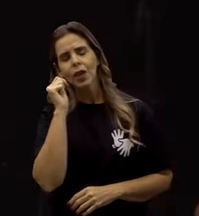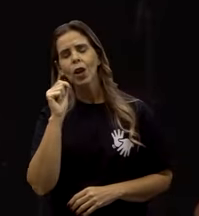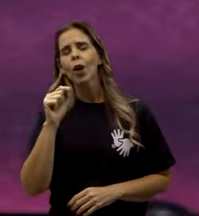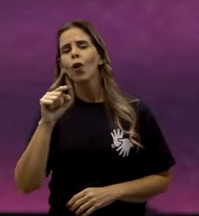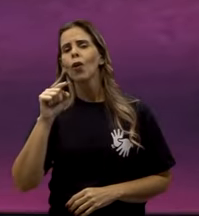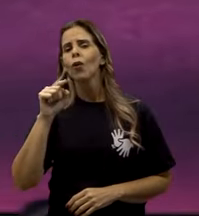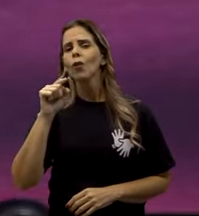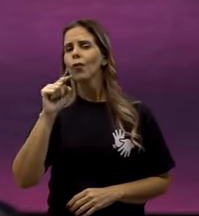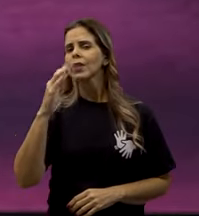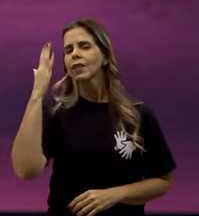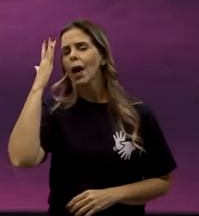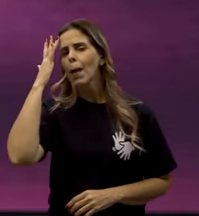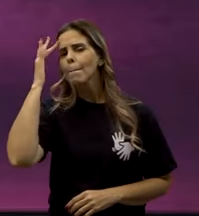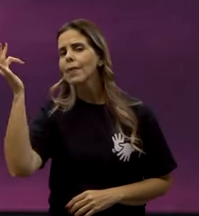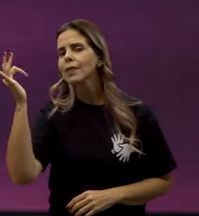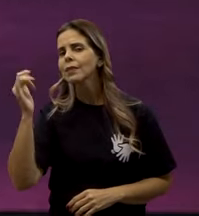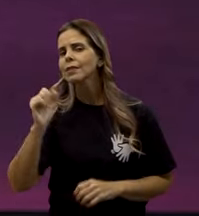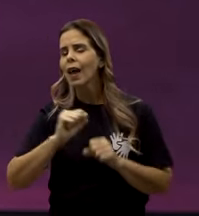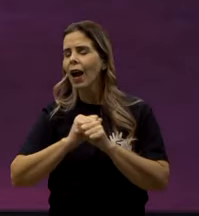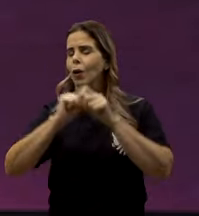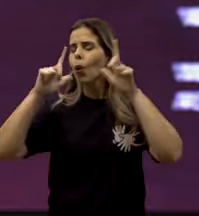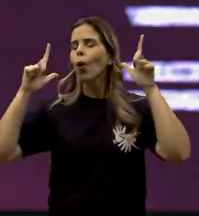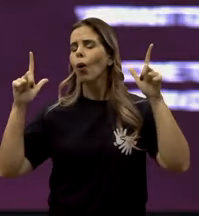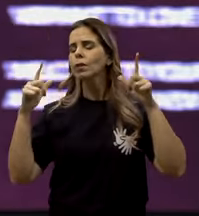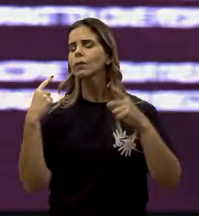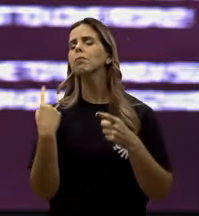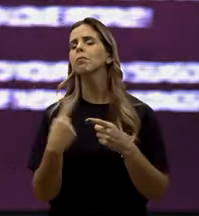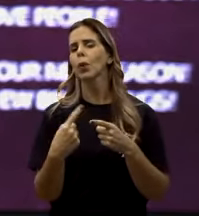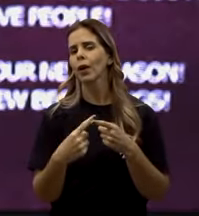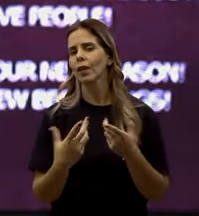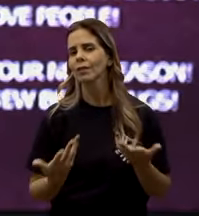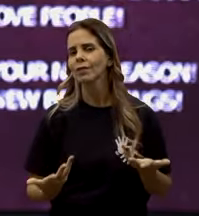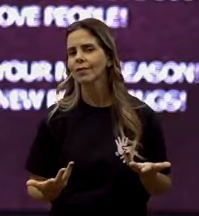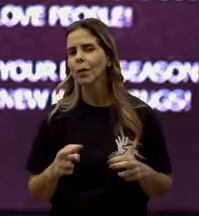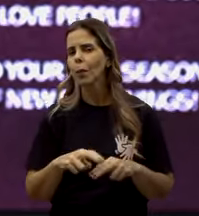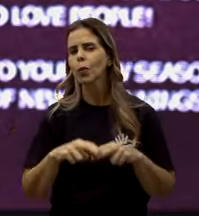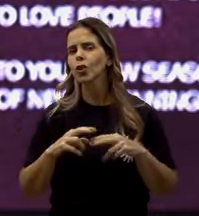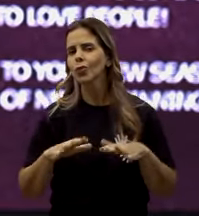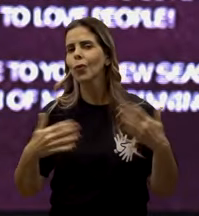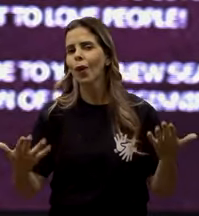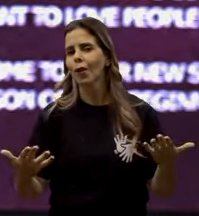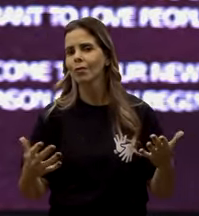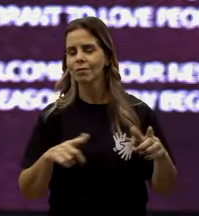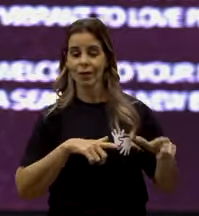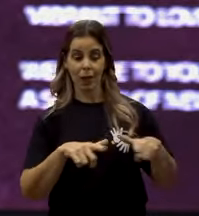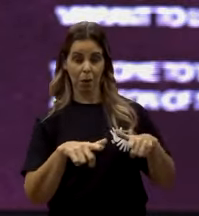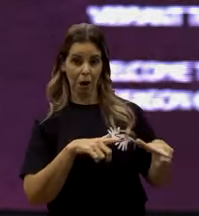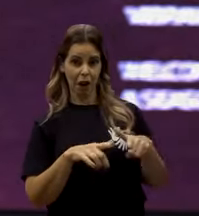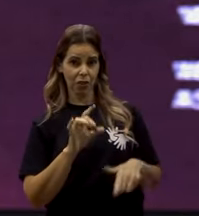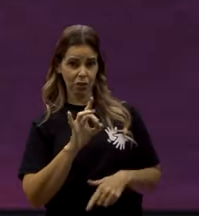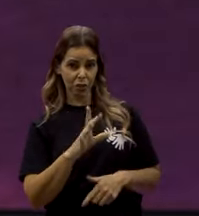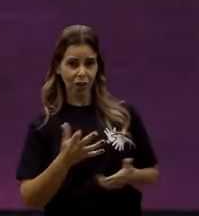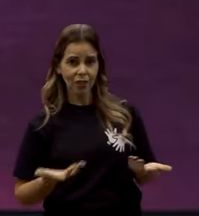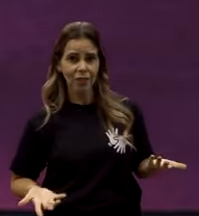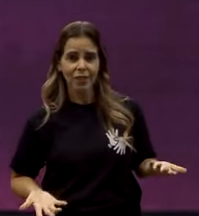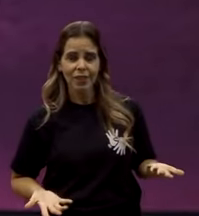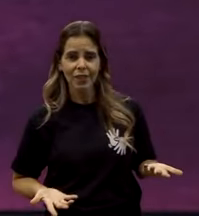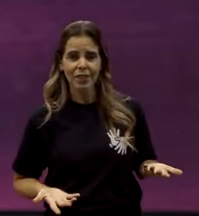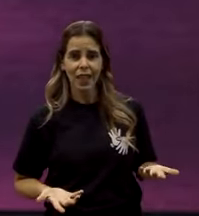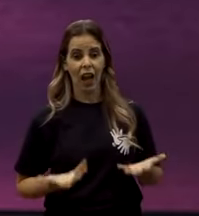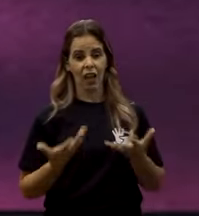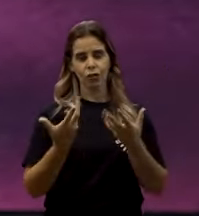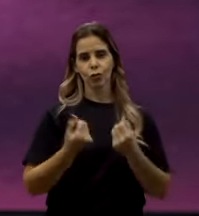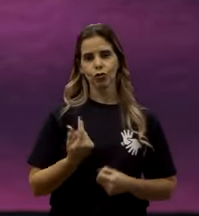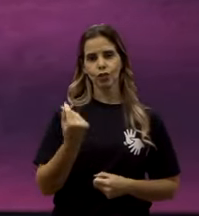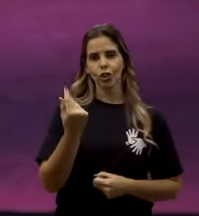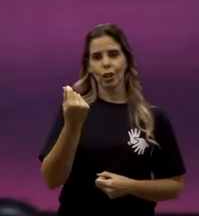tem você acorda segunda-feira Para quê Para trabalhar que Vida Vazia você tem você vai dormir